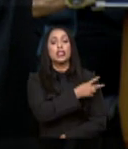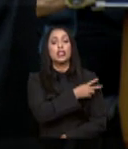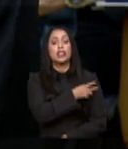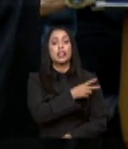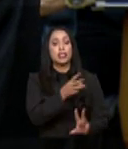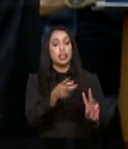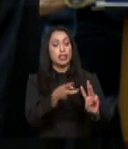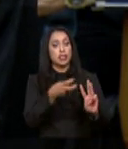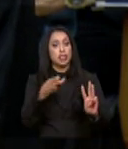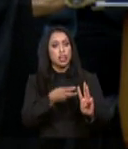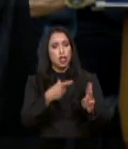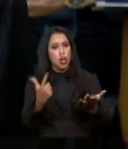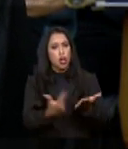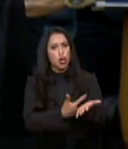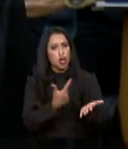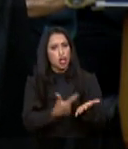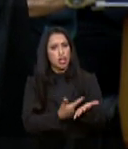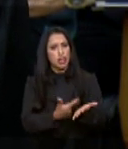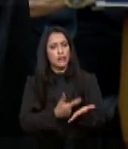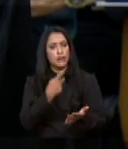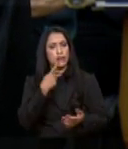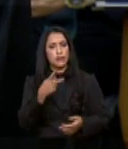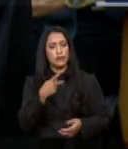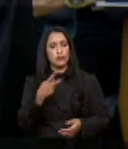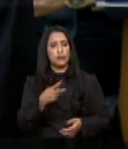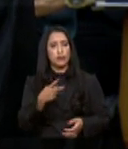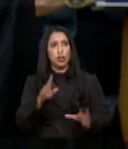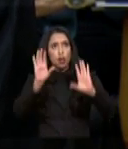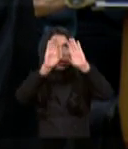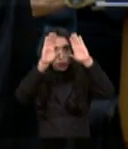que em seu livro intitulado A Queda do Céu,